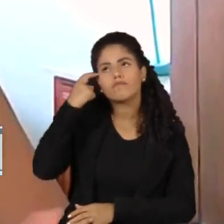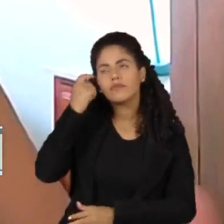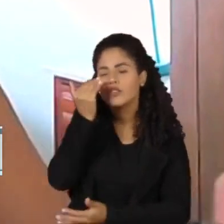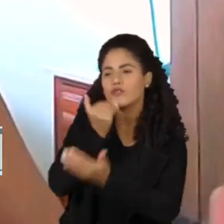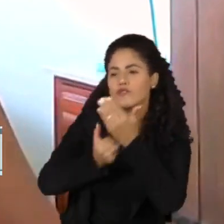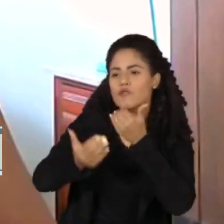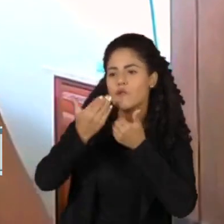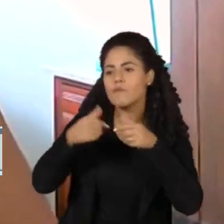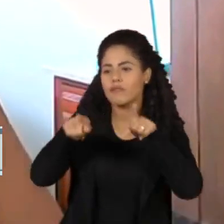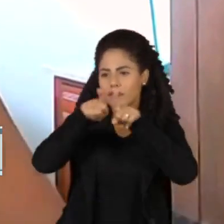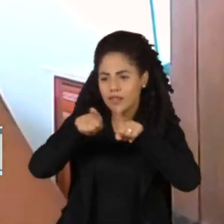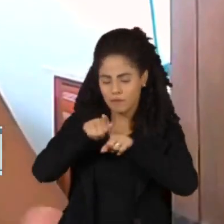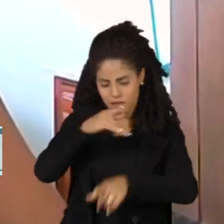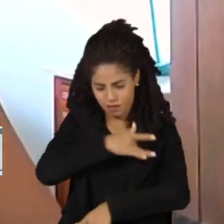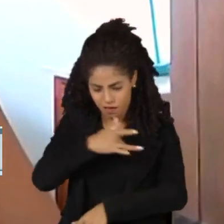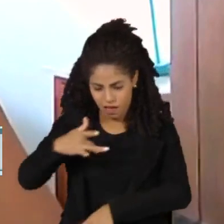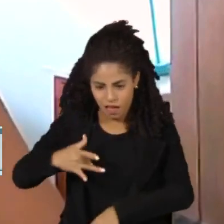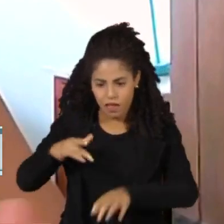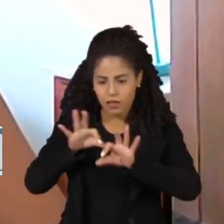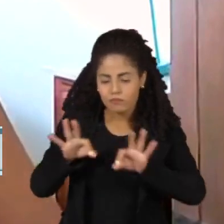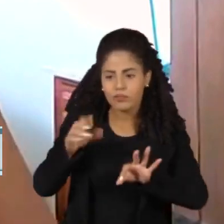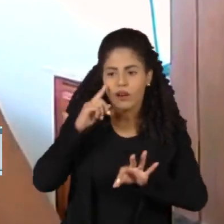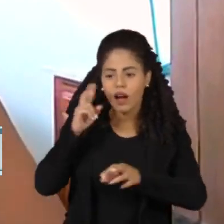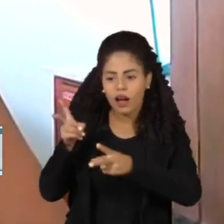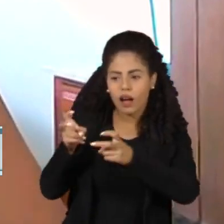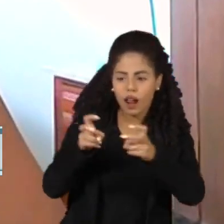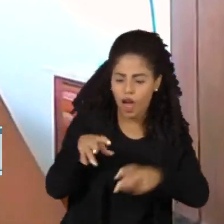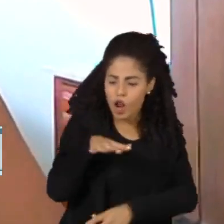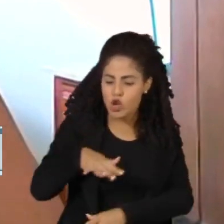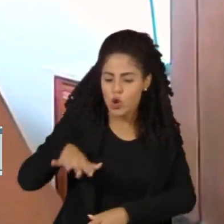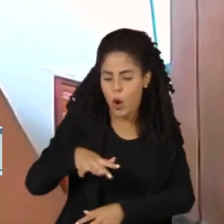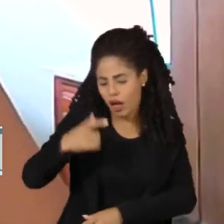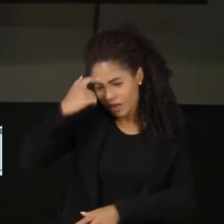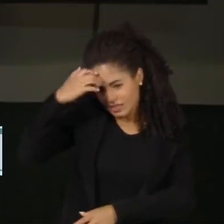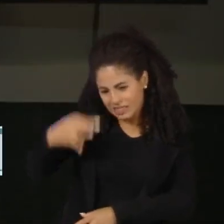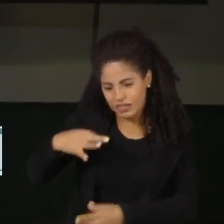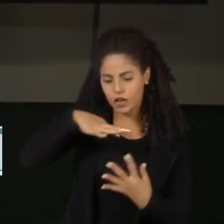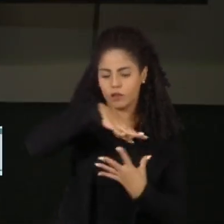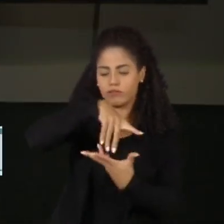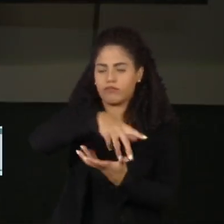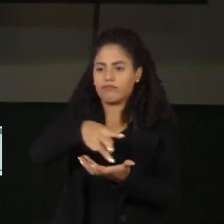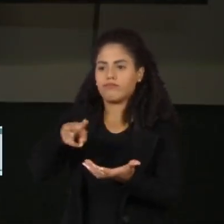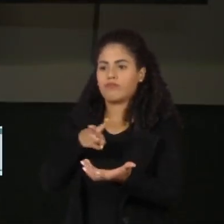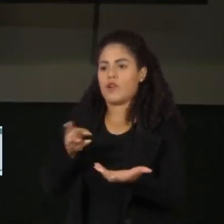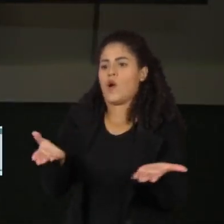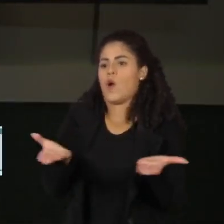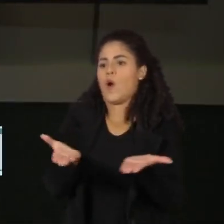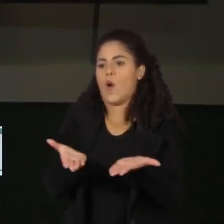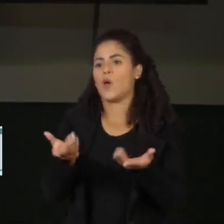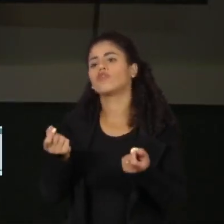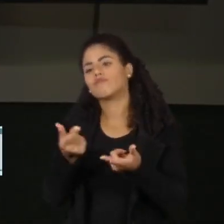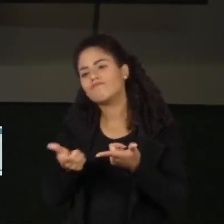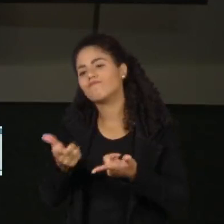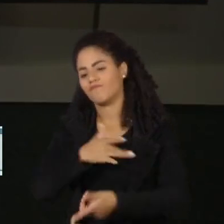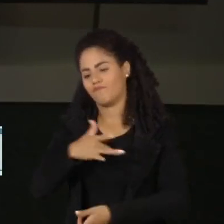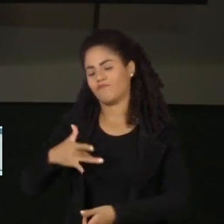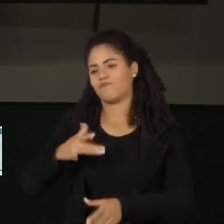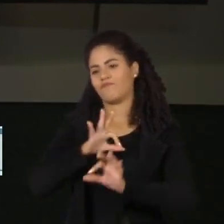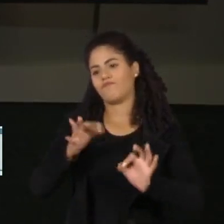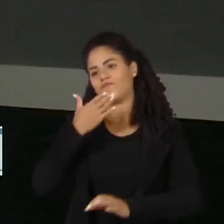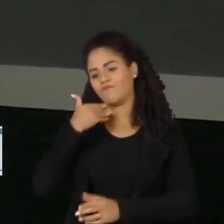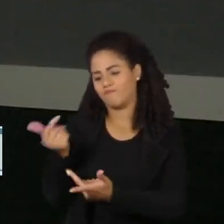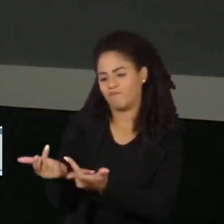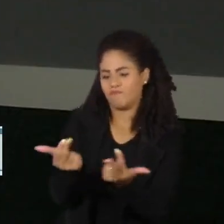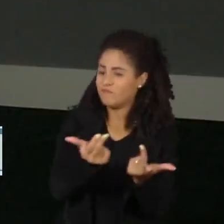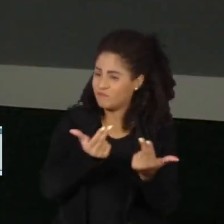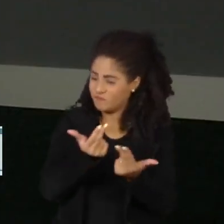quanto uma saúde do entorno, do território e do próprio planeta, uma situação mais saudável para todo mundo,